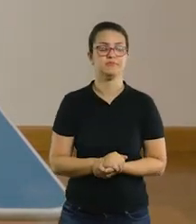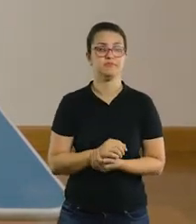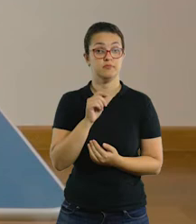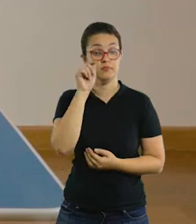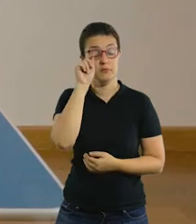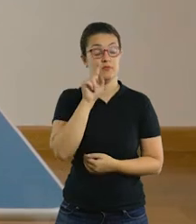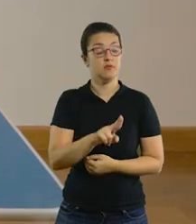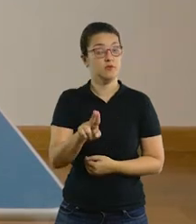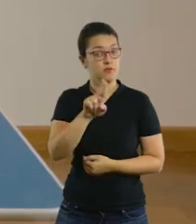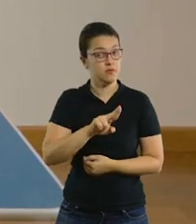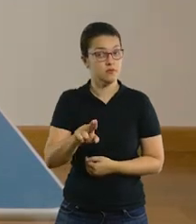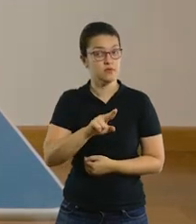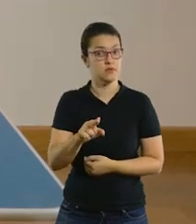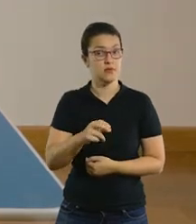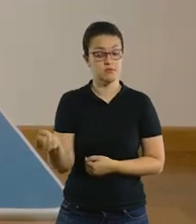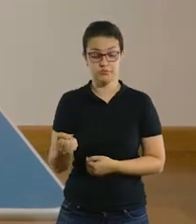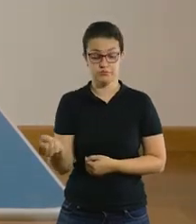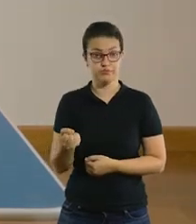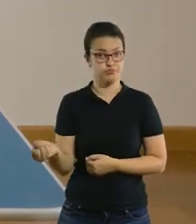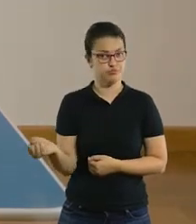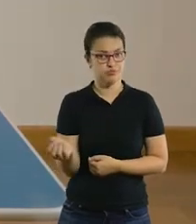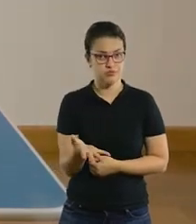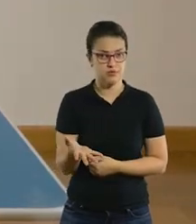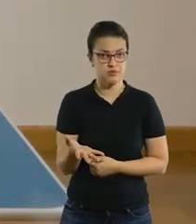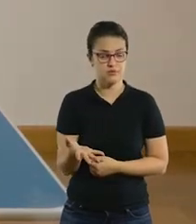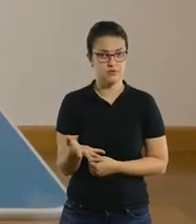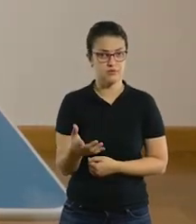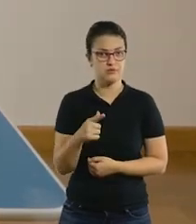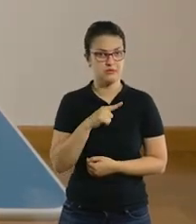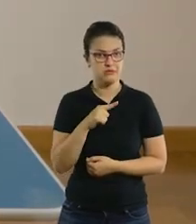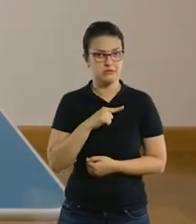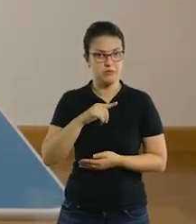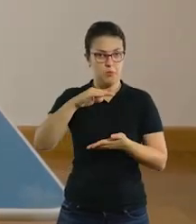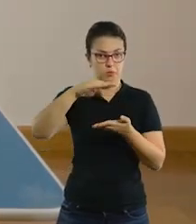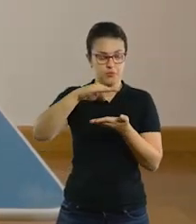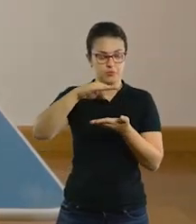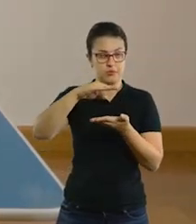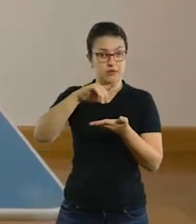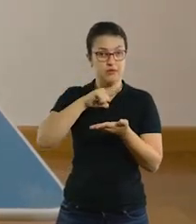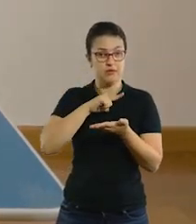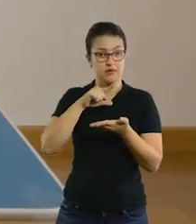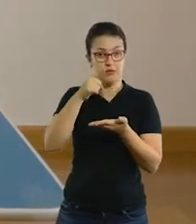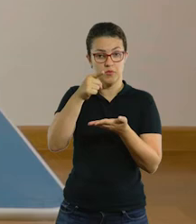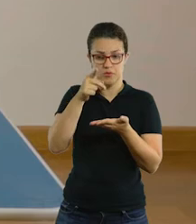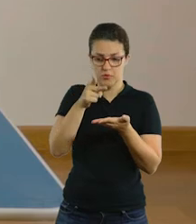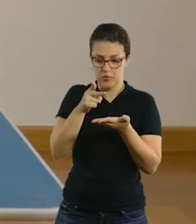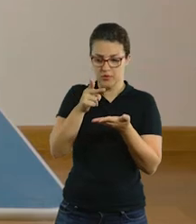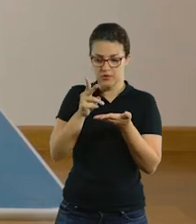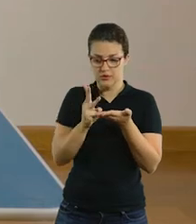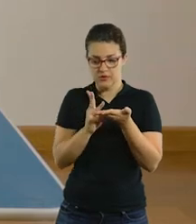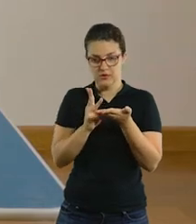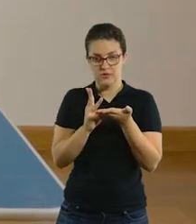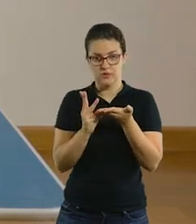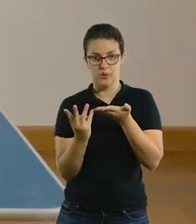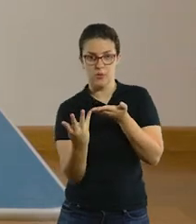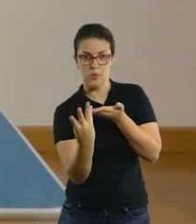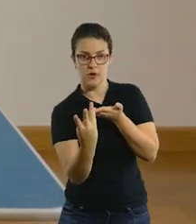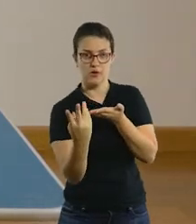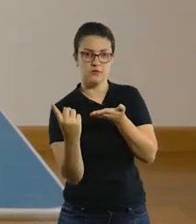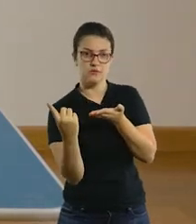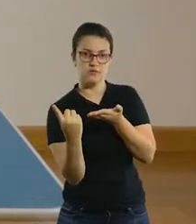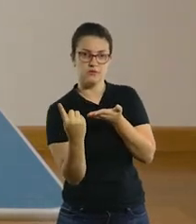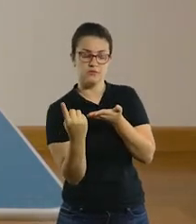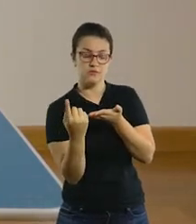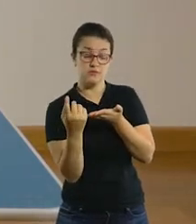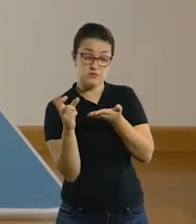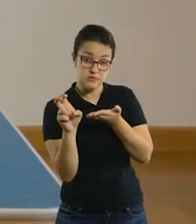de um dado, um dadinho de 6 faces, né? Se você não tem o dado em casa, eu tenho uma dica para fazer com um rolinho de